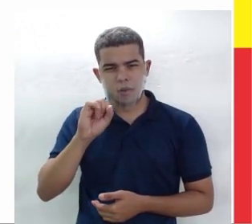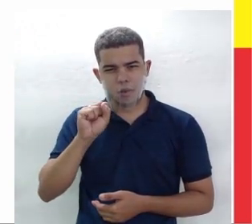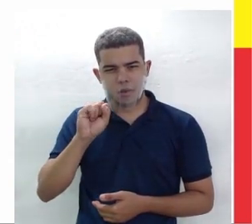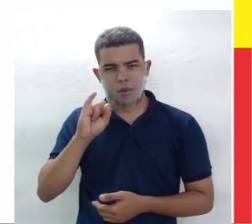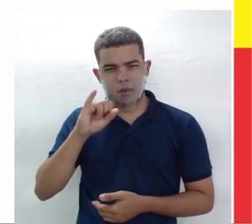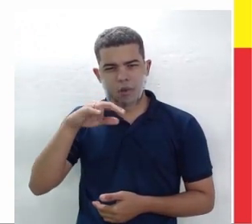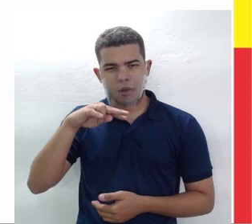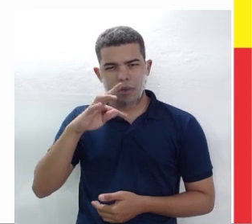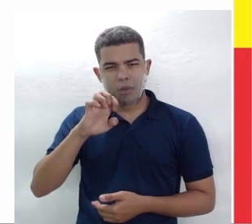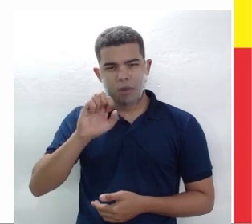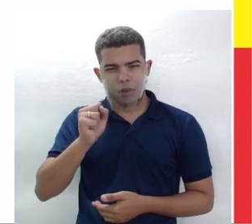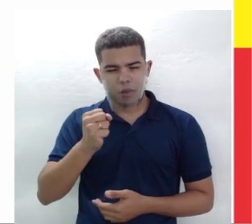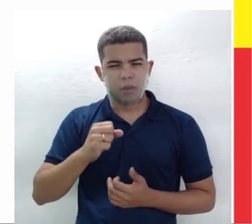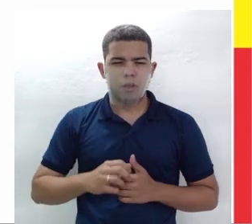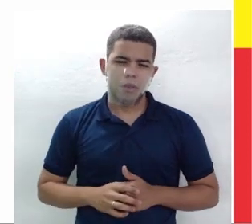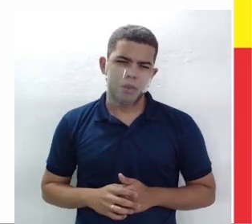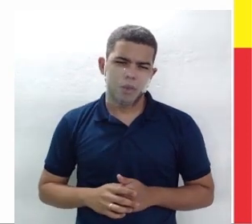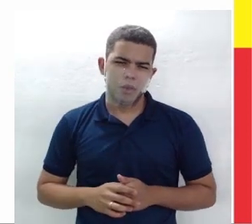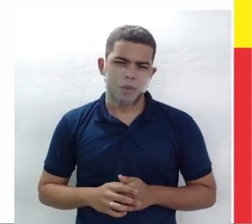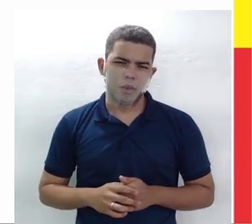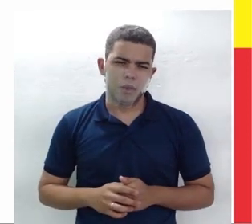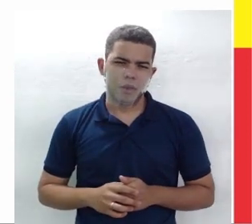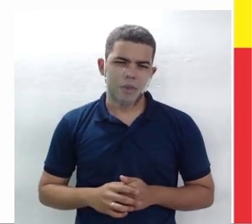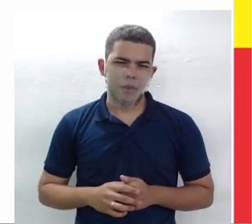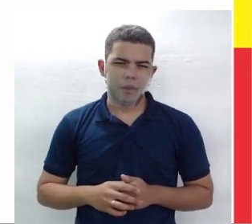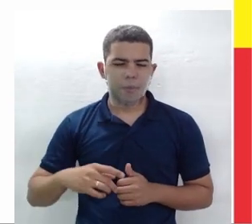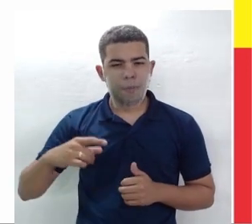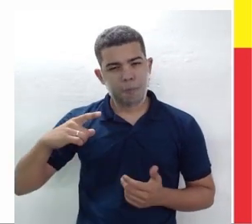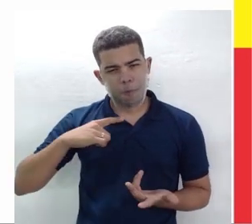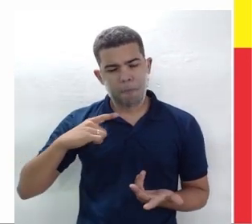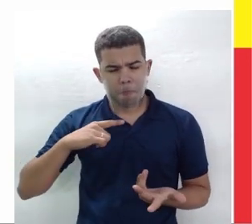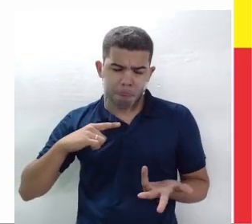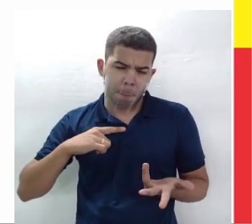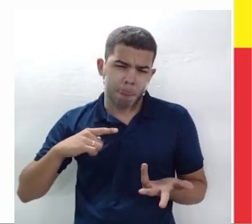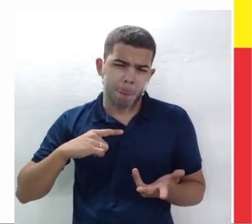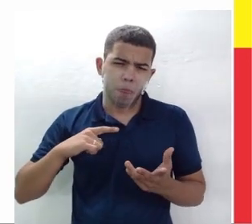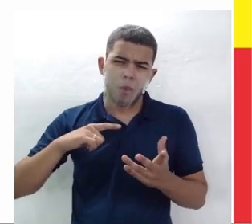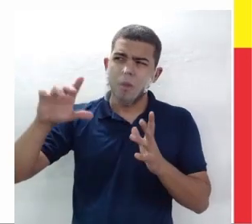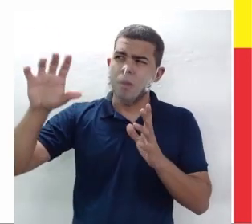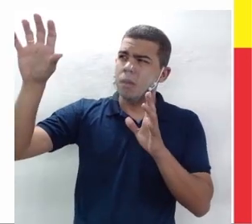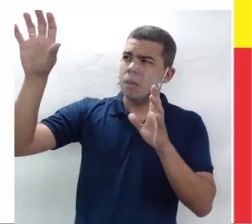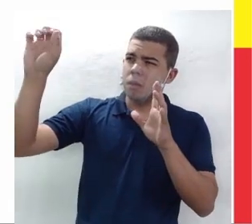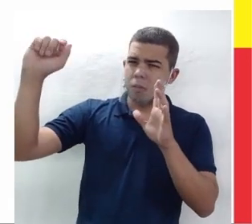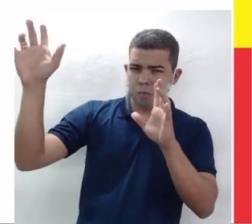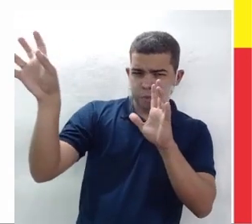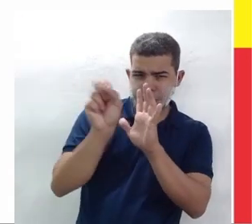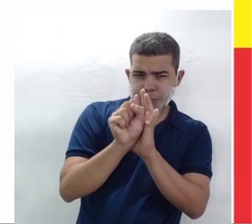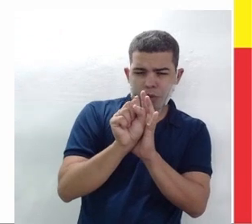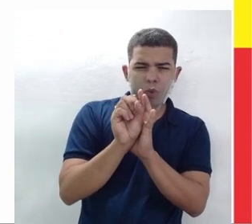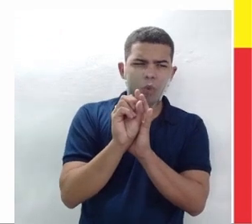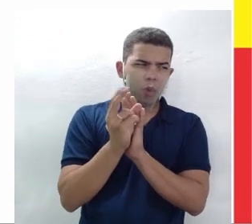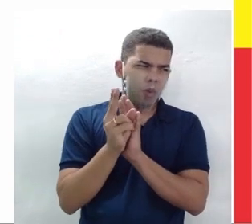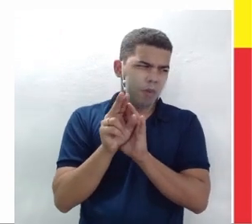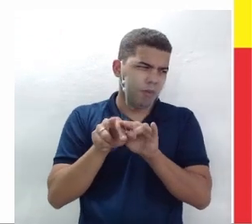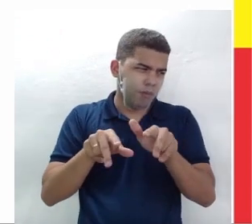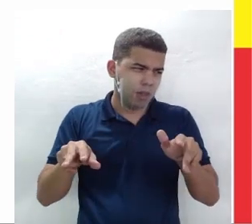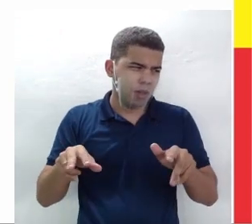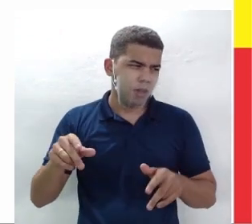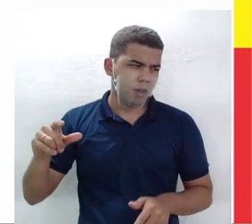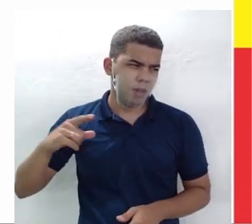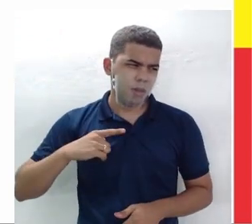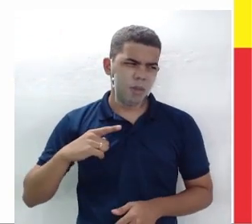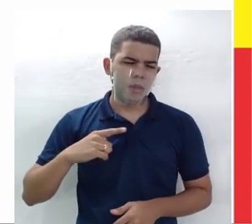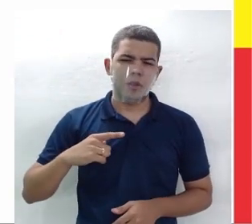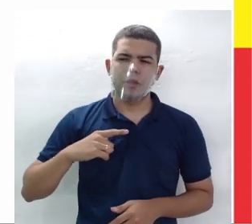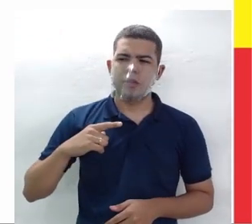realizando a questão da fotossíntese ou das plantas. As plantas, elas vão receber a luz